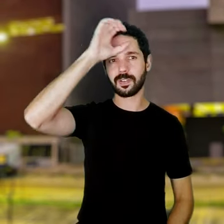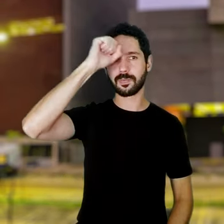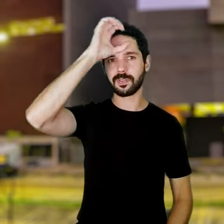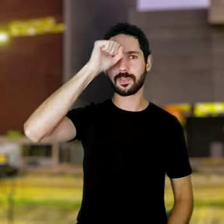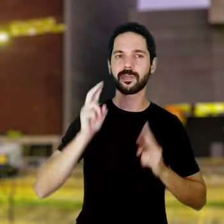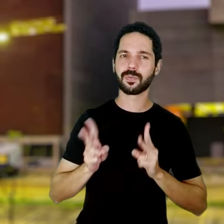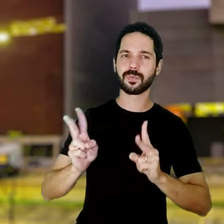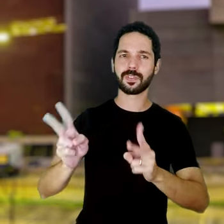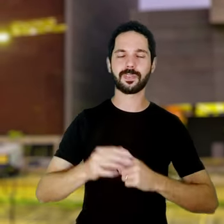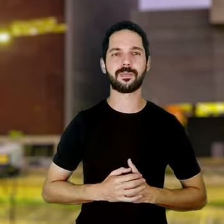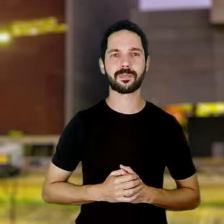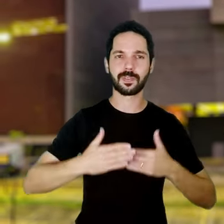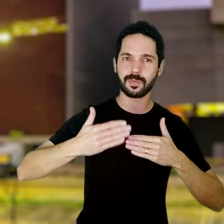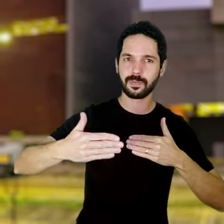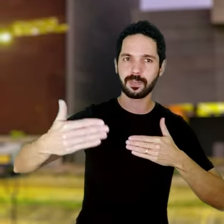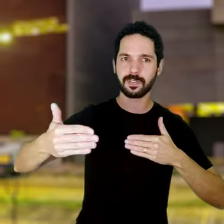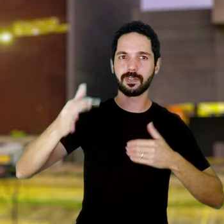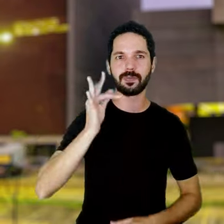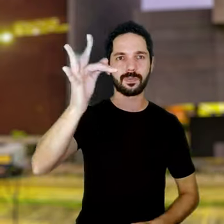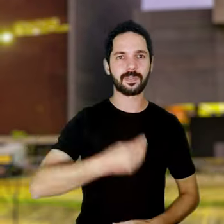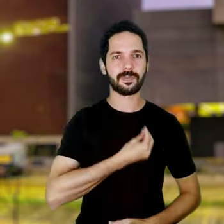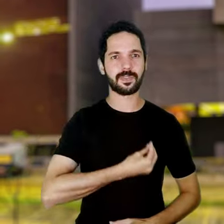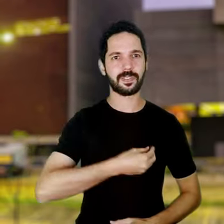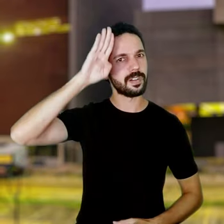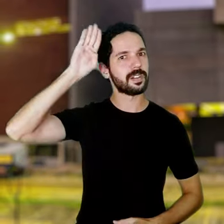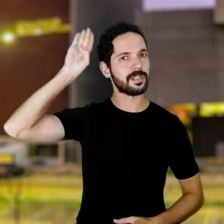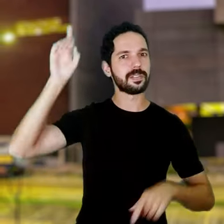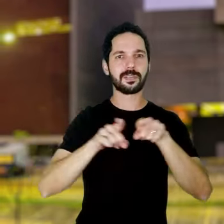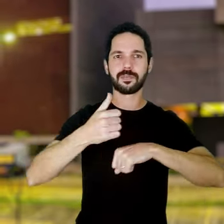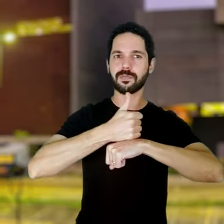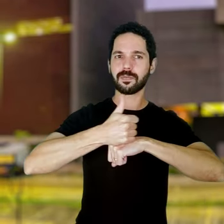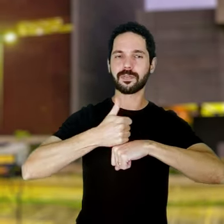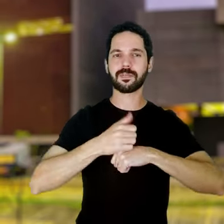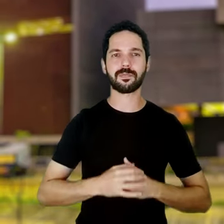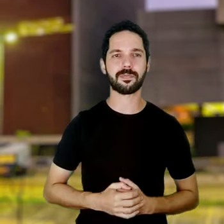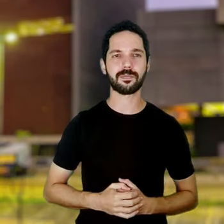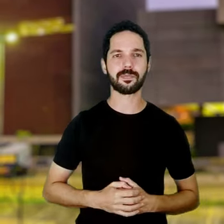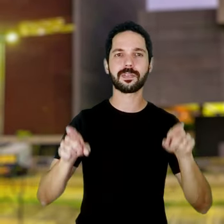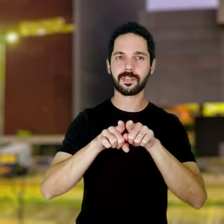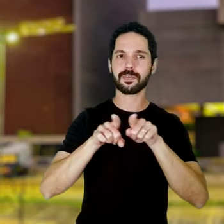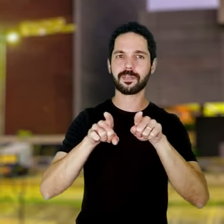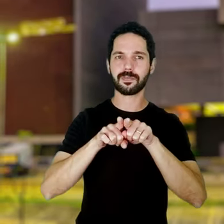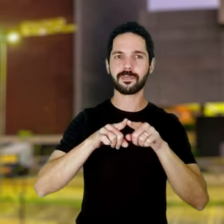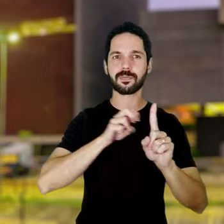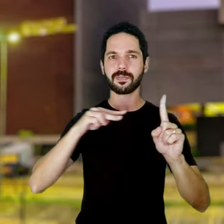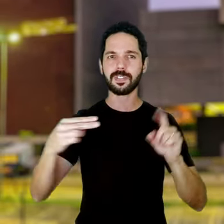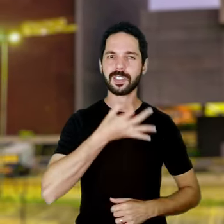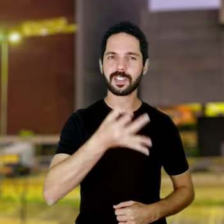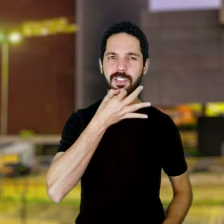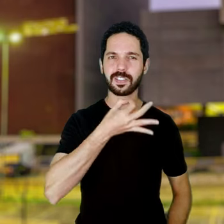de aprendizagem contínua no decorrer da sua futura vida acadêmica e profissional. Além disso, uma